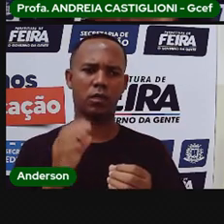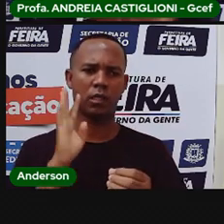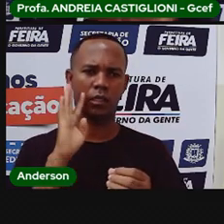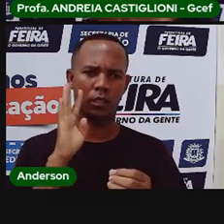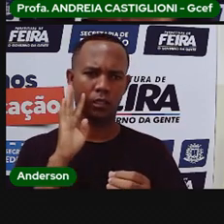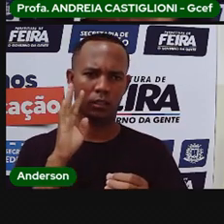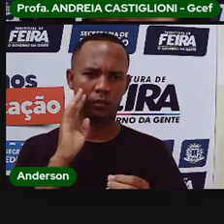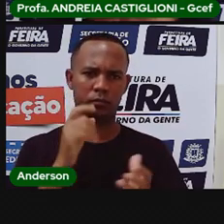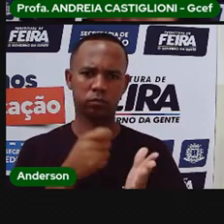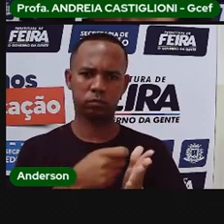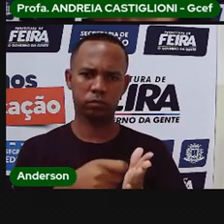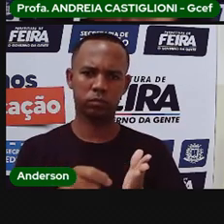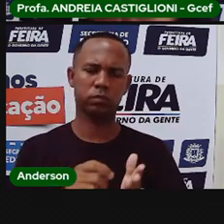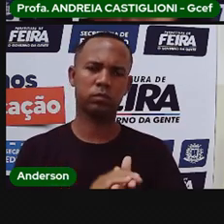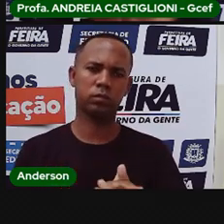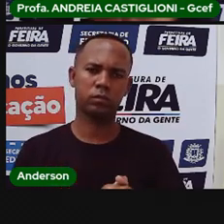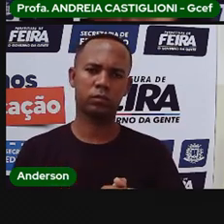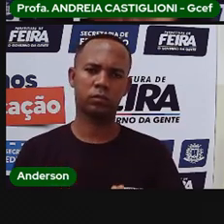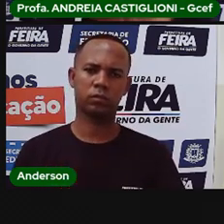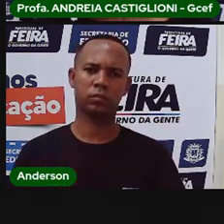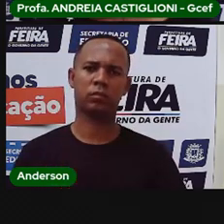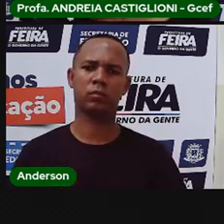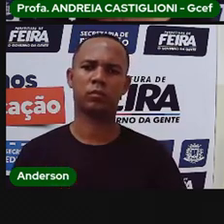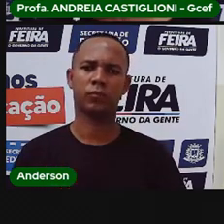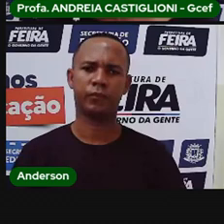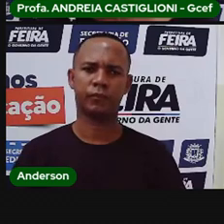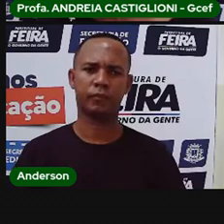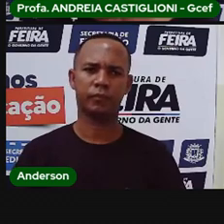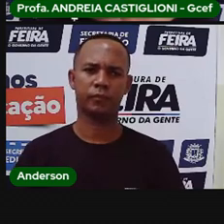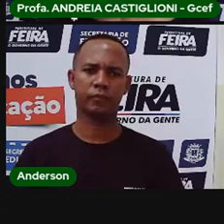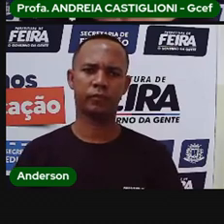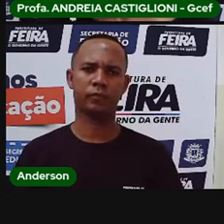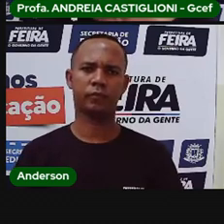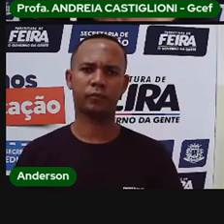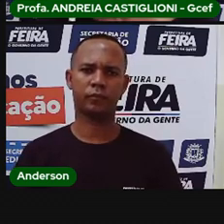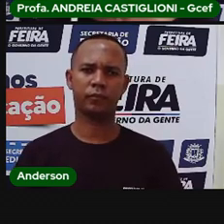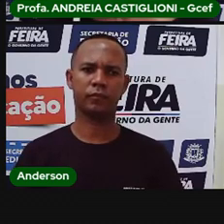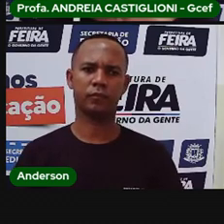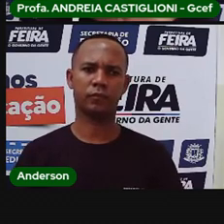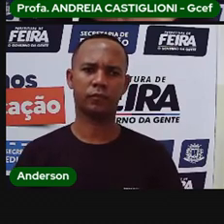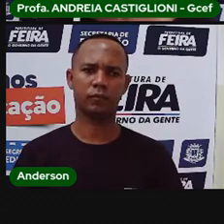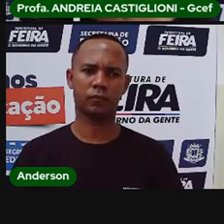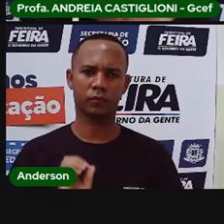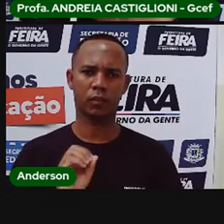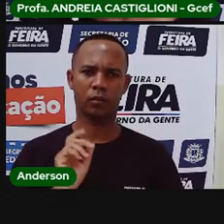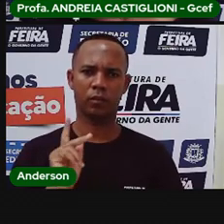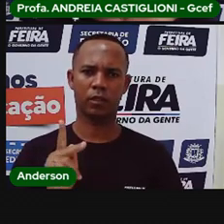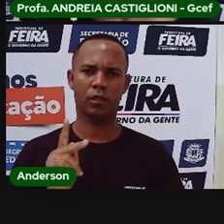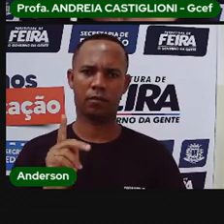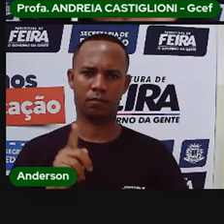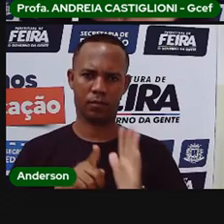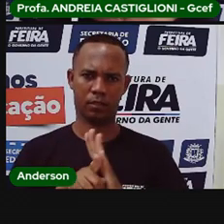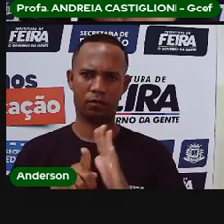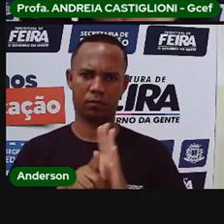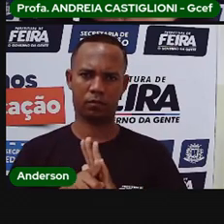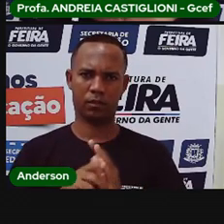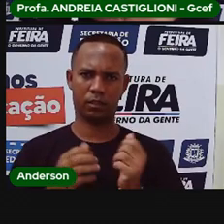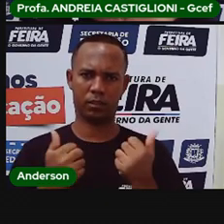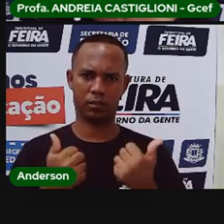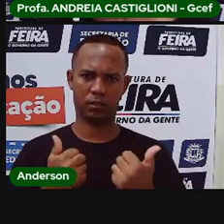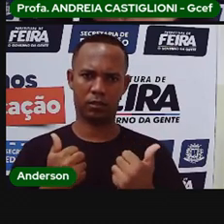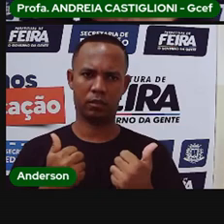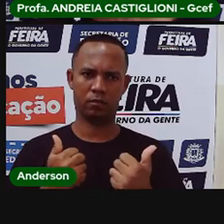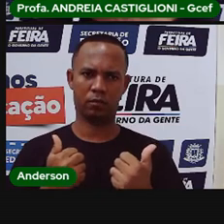autoral, tá certo? Então, vamos lá. Tá preparada, Marília? Tá vamos preparada para as perguntas? Tô Olha sim, que as perguntas,